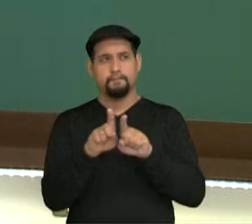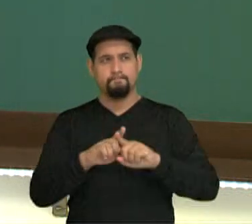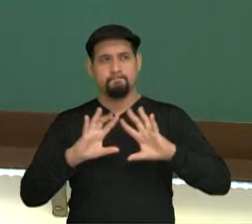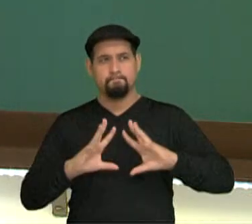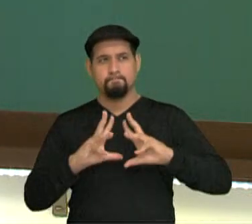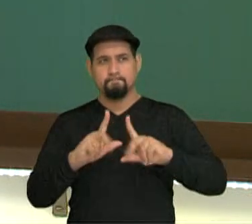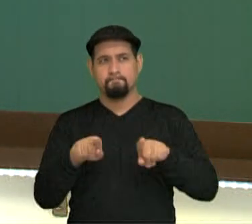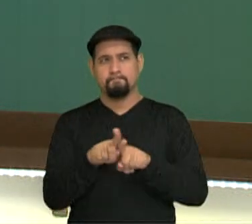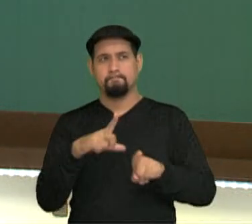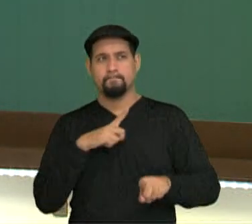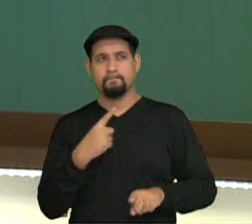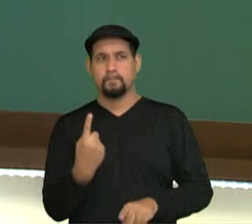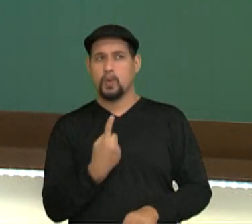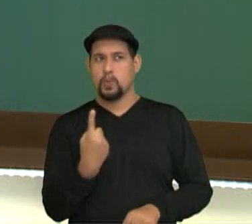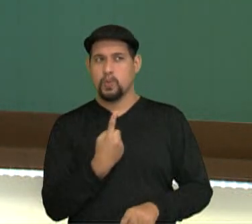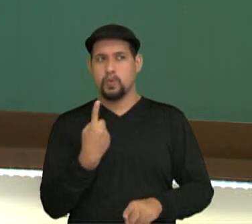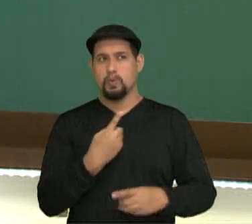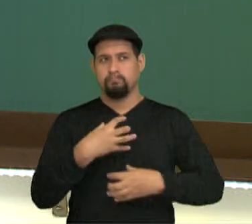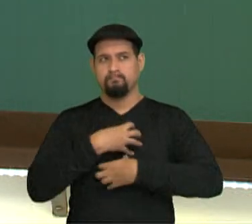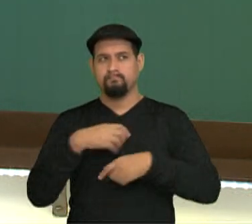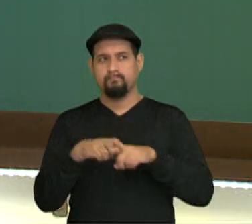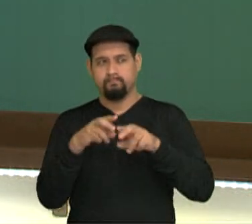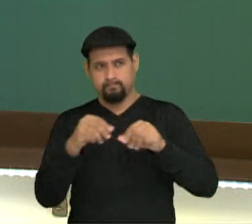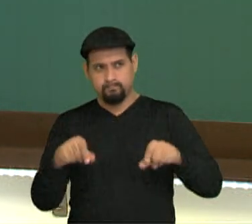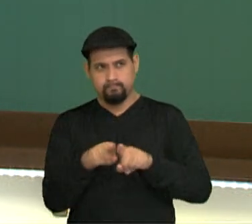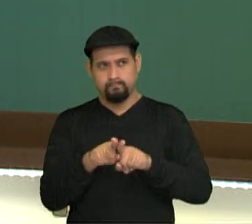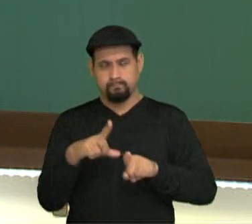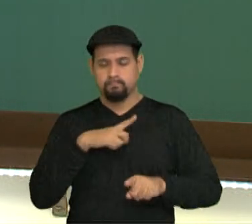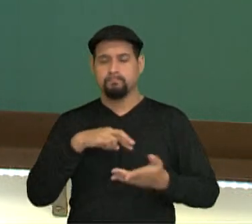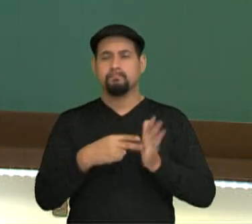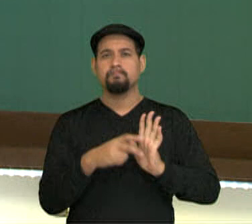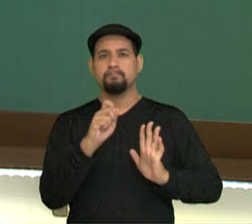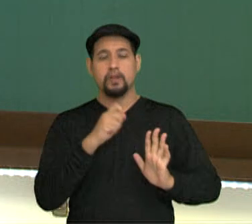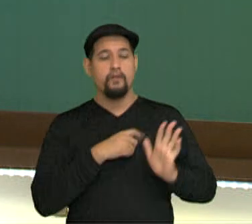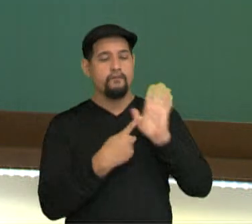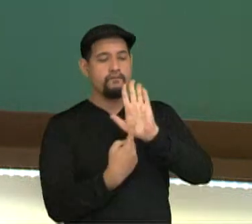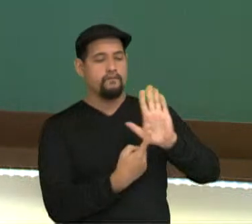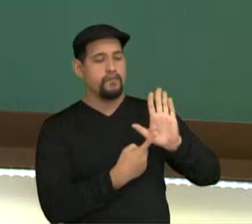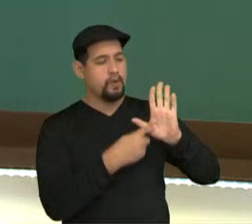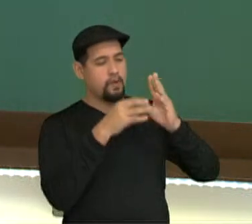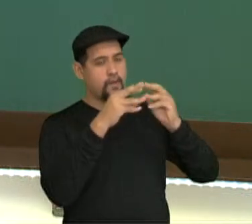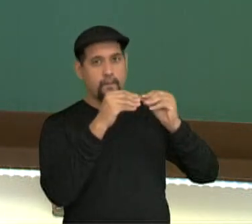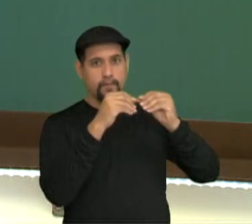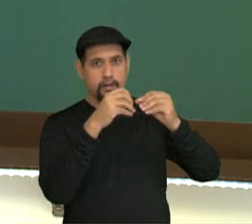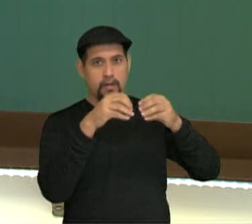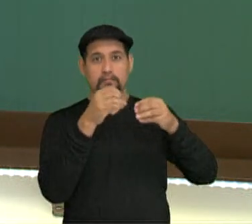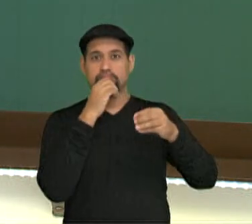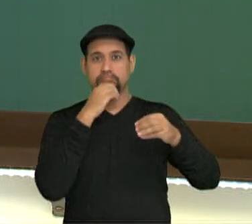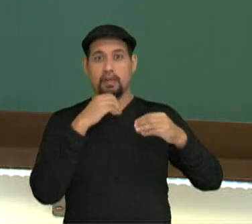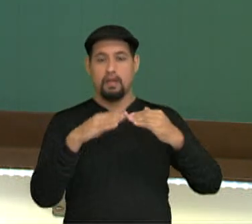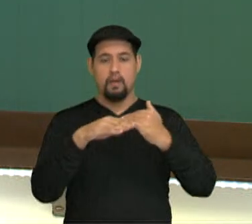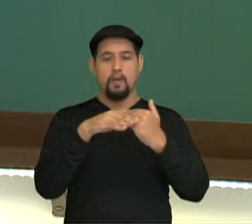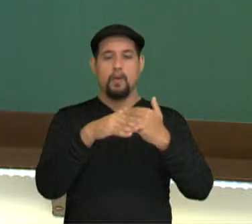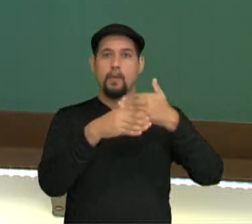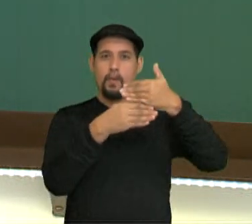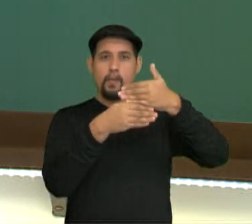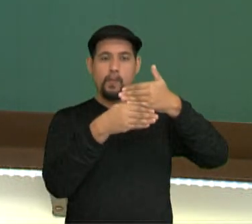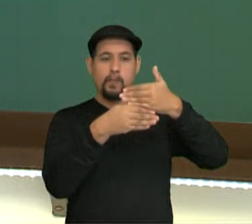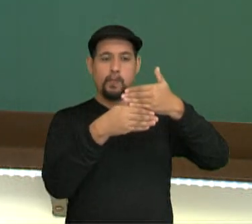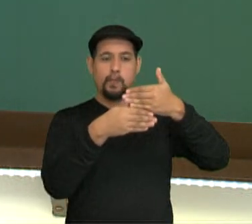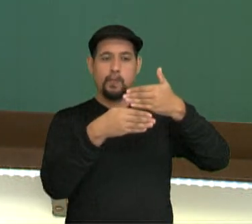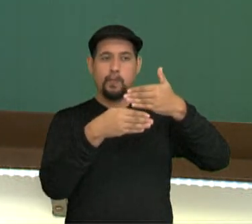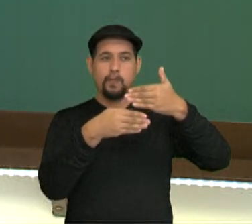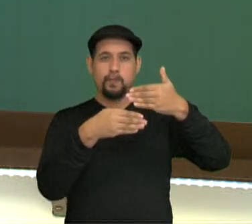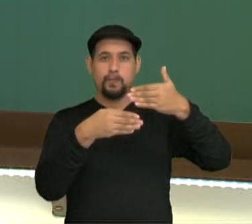continentes formavam uma única porção de terra e que esses continentes lentamente foram se fragmentando. E a partir desse processo de